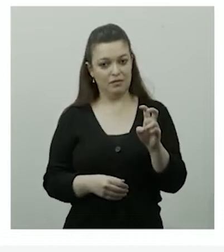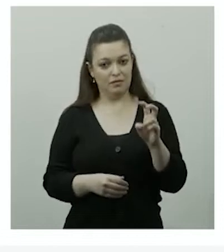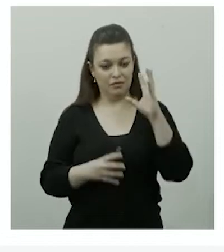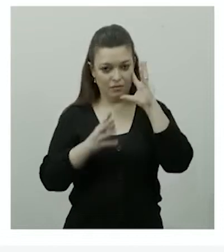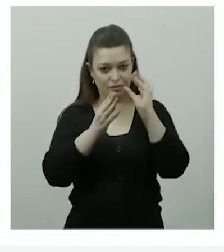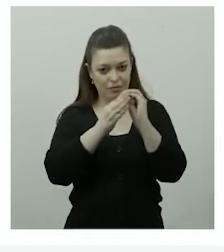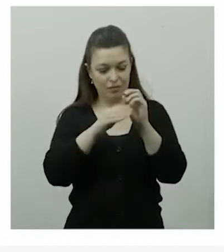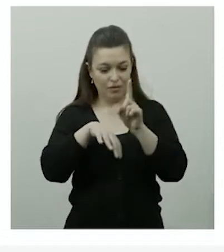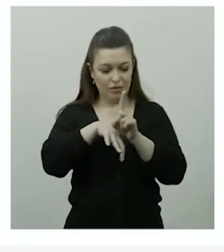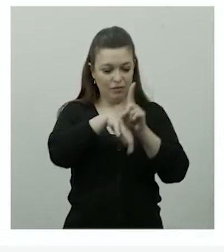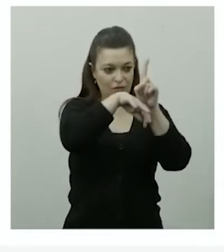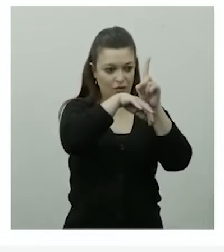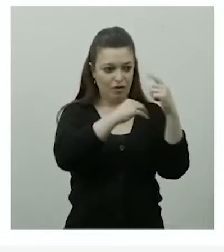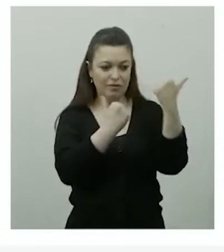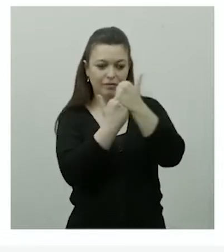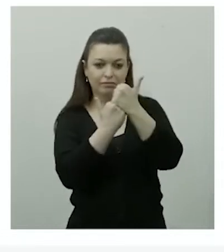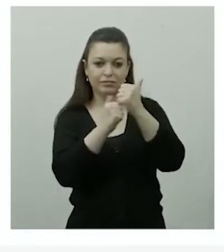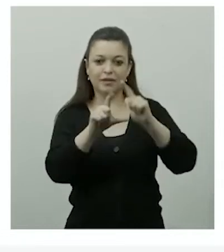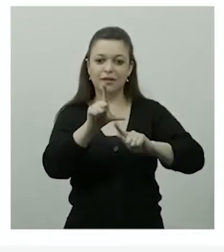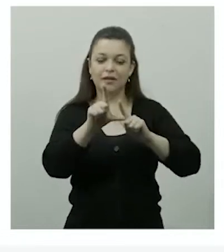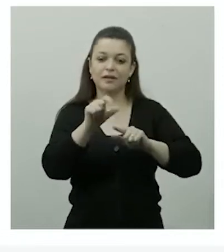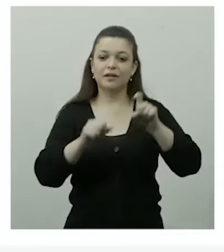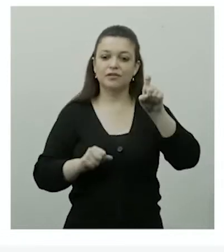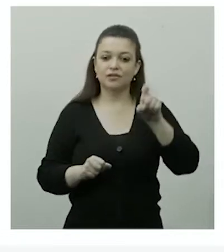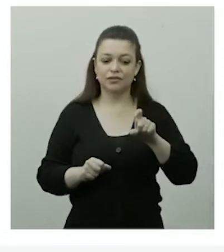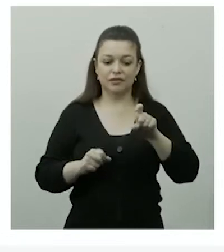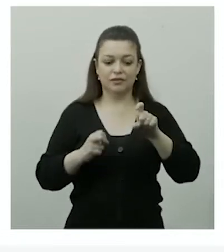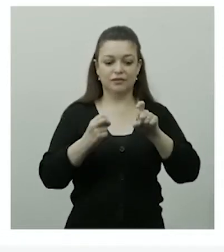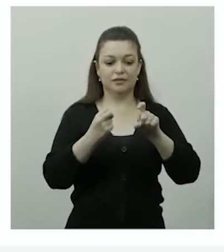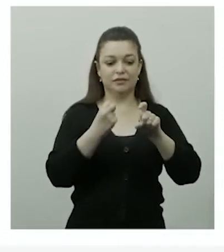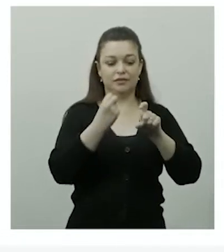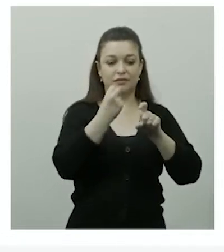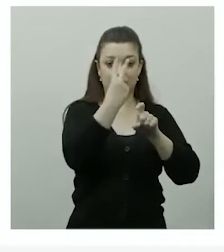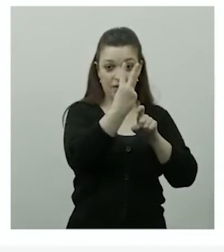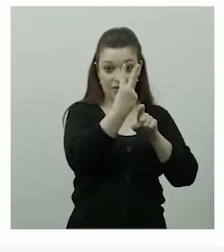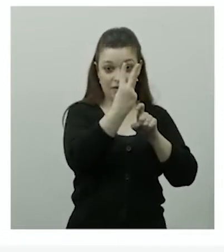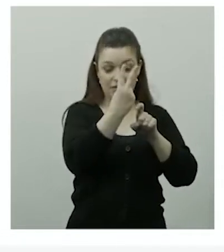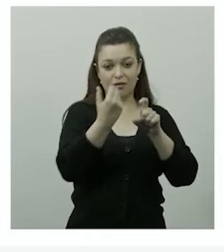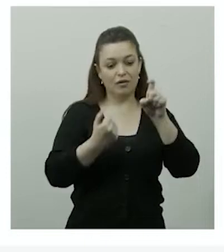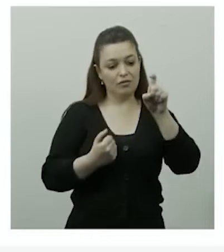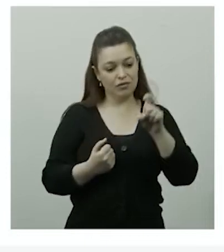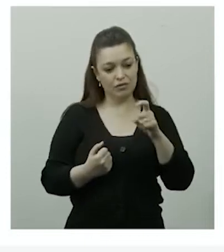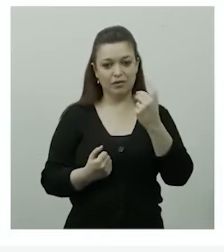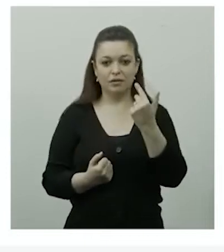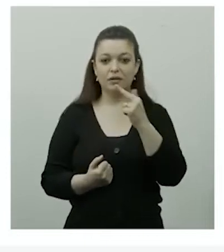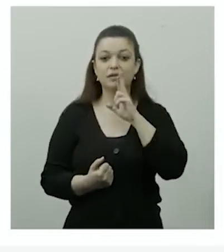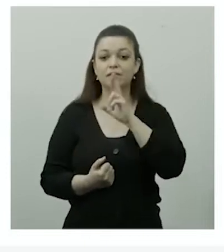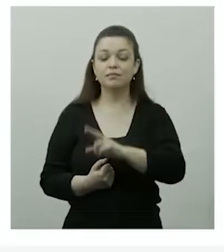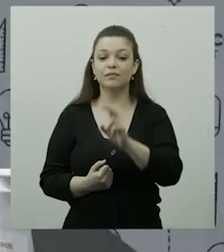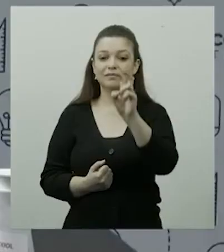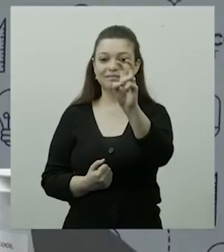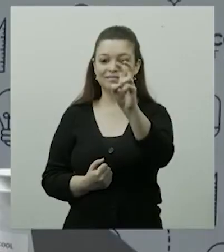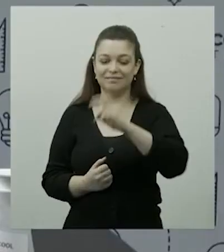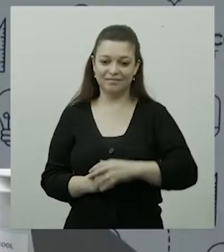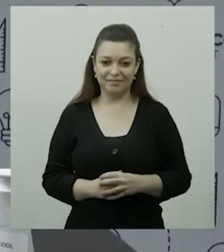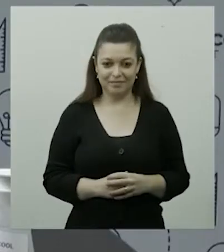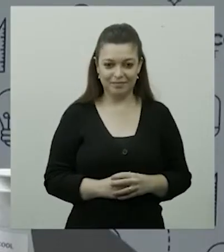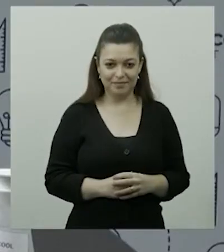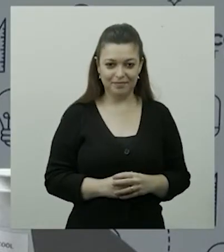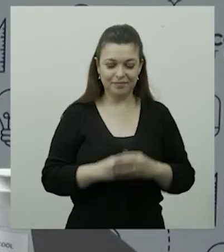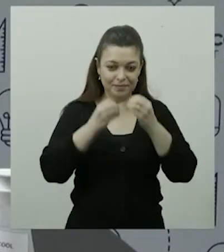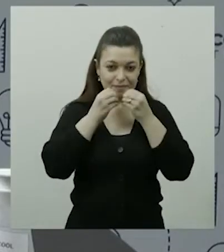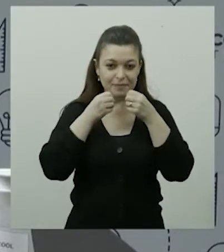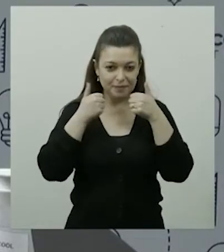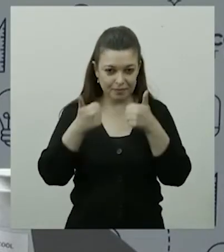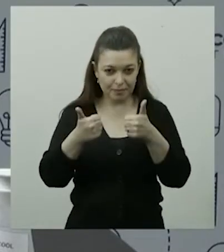x da equação, né? O x é igual a 5. Tudo certo até aqui?